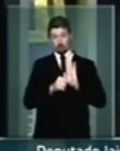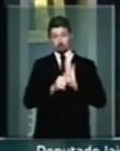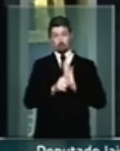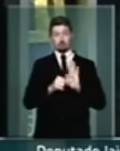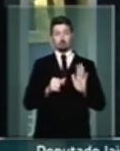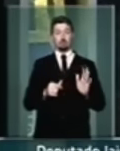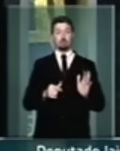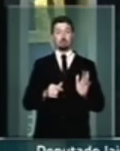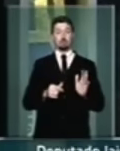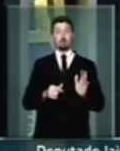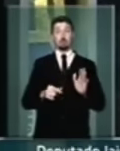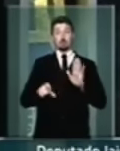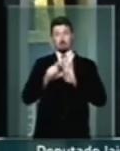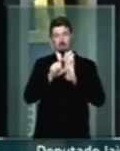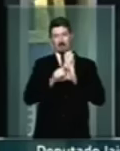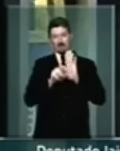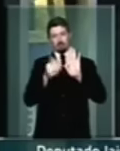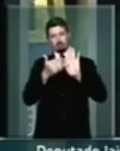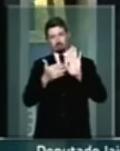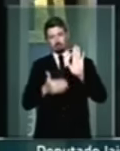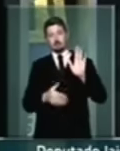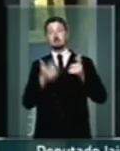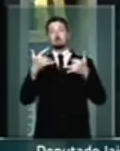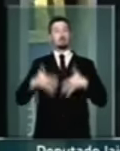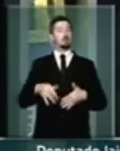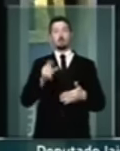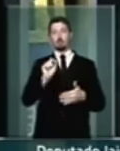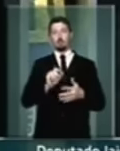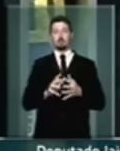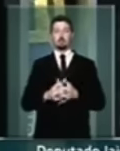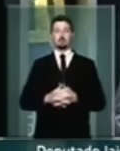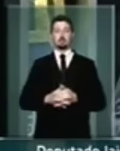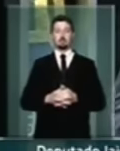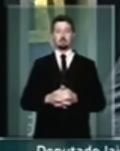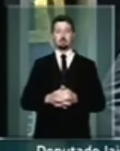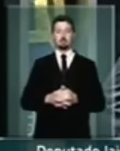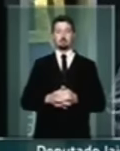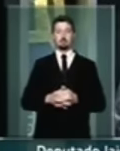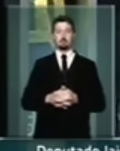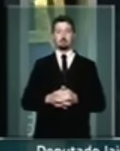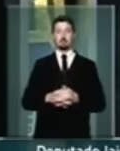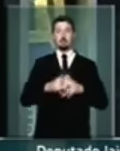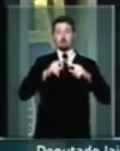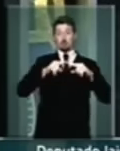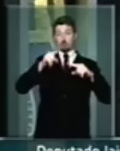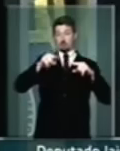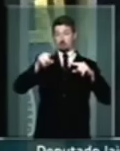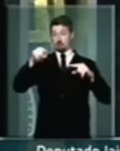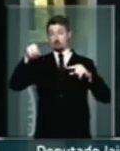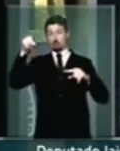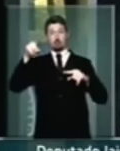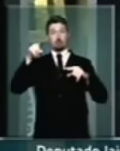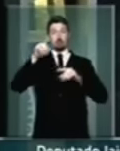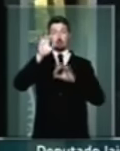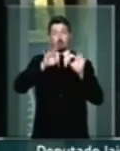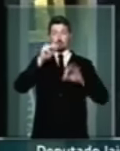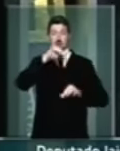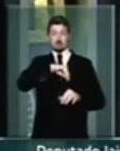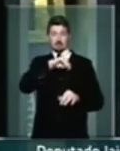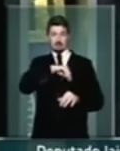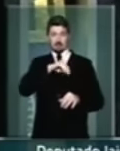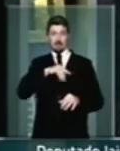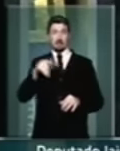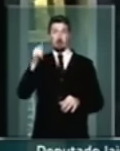ou melhor, em um de seus parágrafos, essa carta diz o seguinte: os índices de reajuste salarial